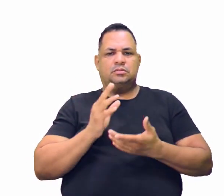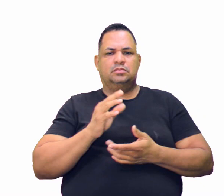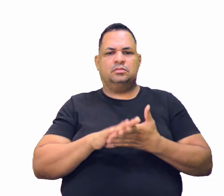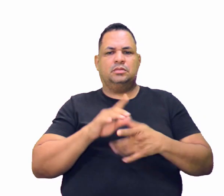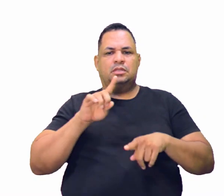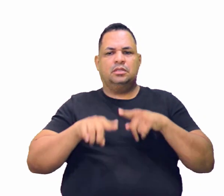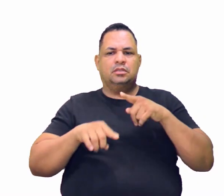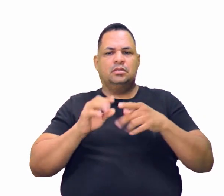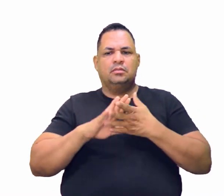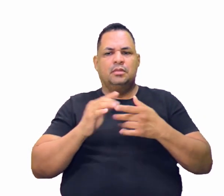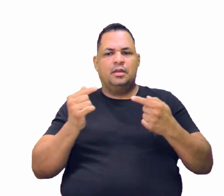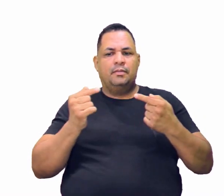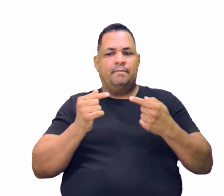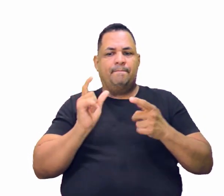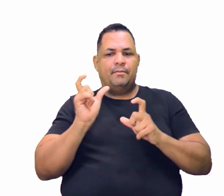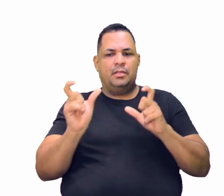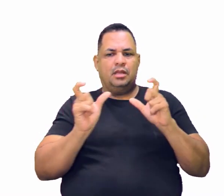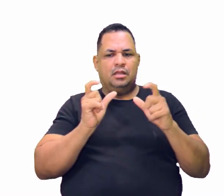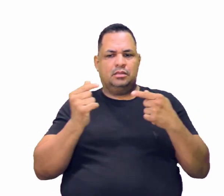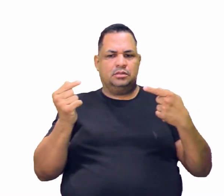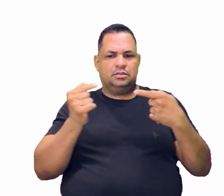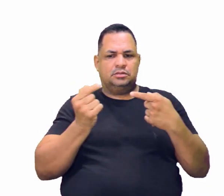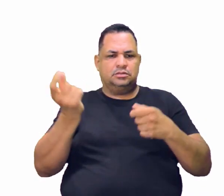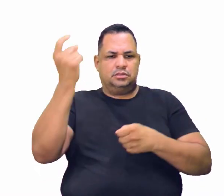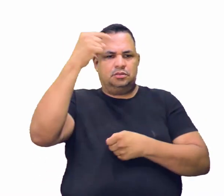se refere. Vamos ver aqui.